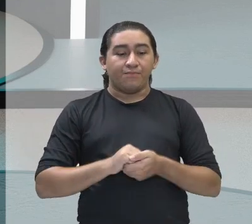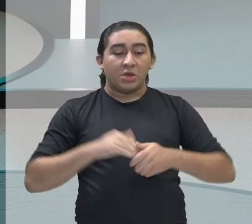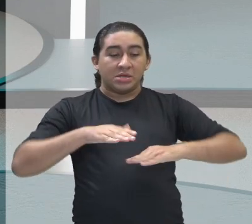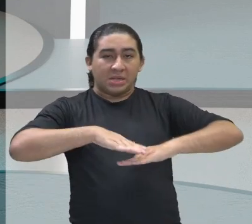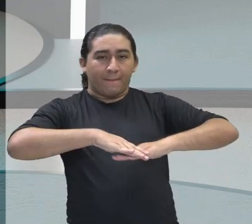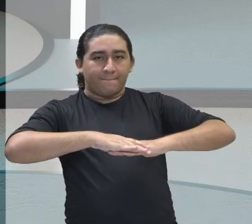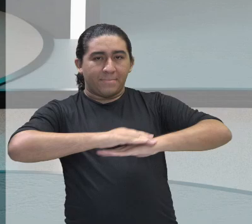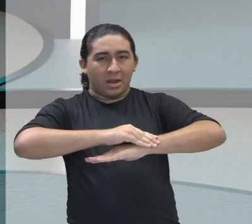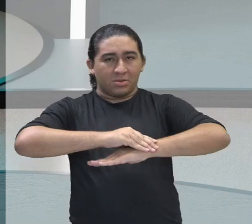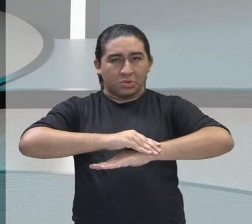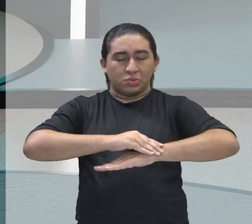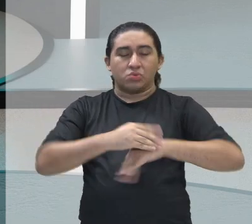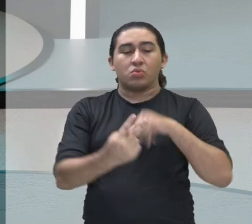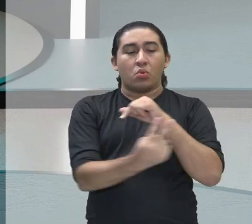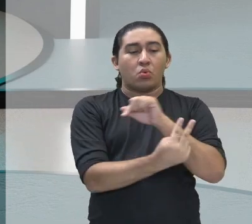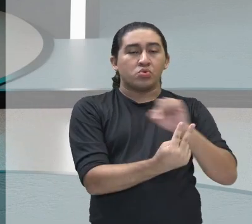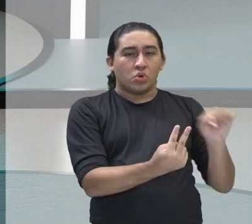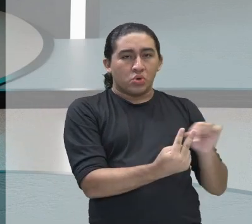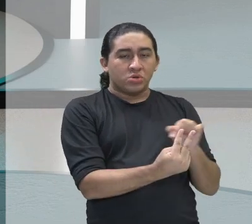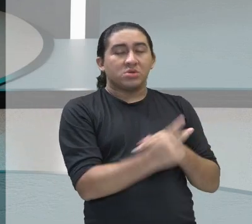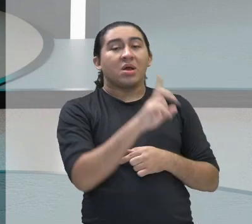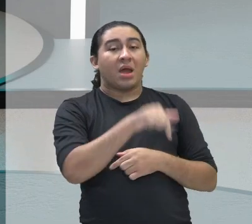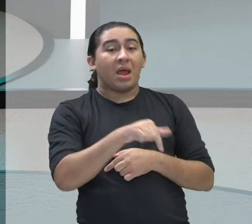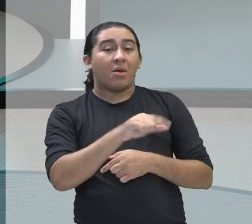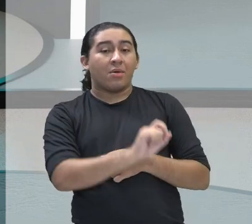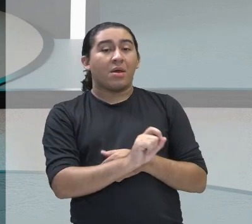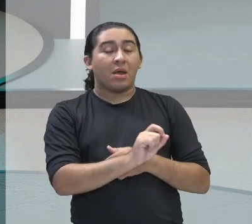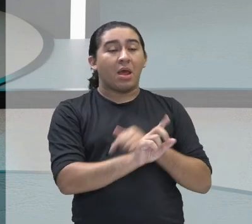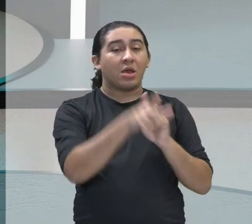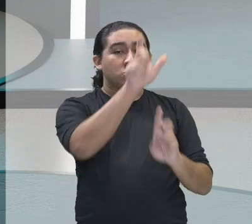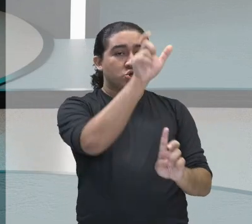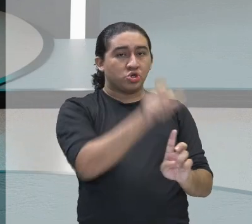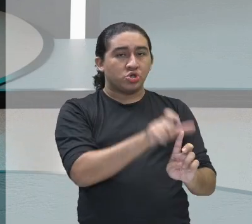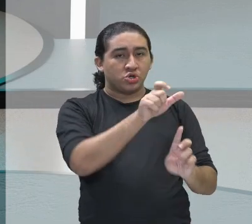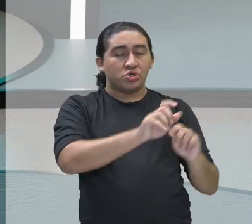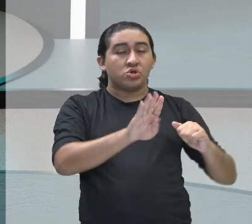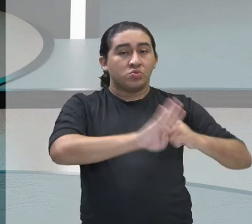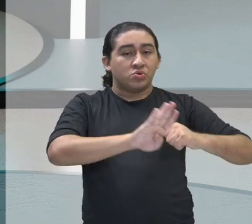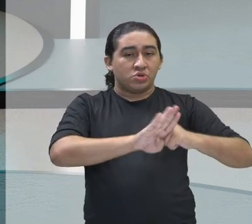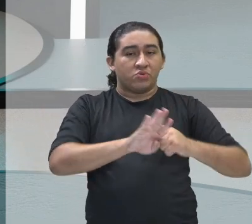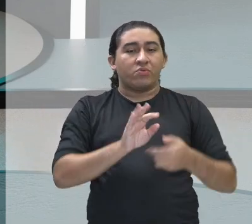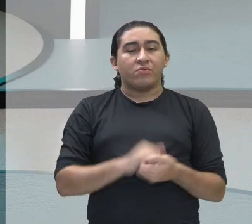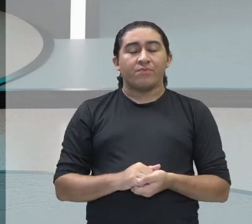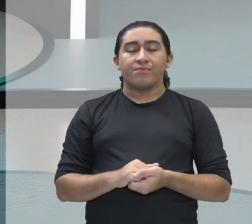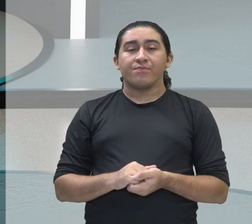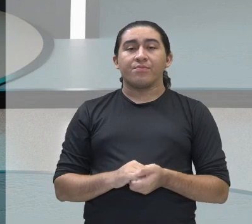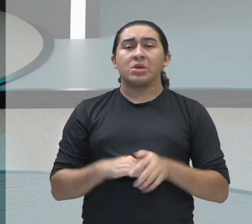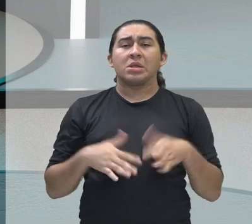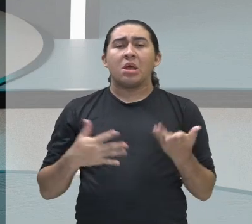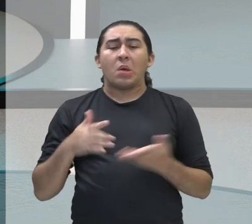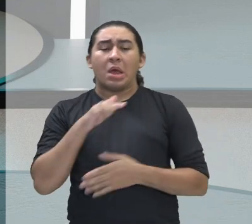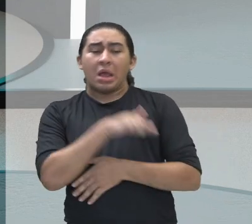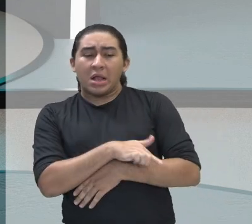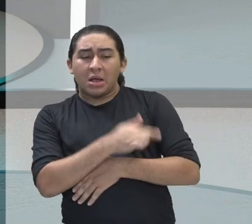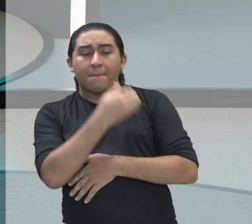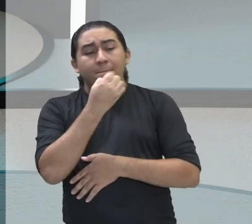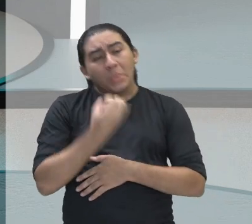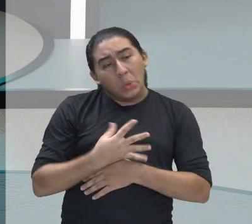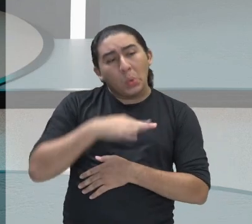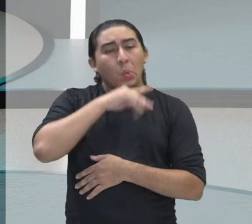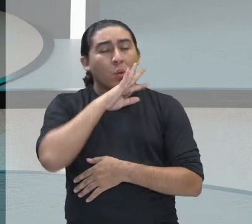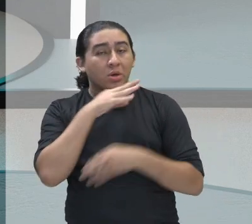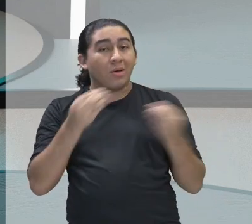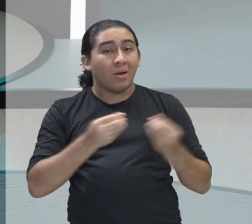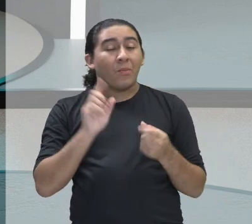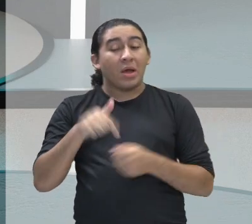frase toda, aí todo o nosso sujeito. E aí, qual é a qualidade dos pares do sapato? que eles são novos.